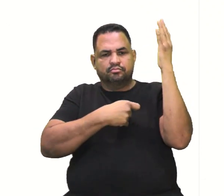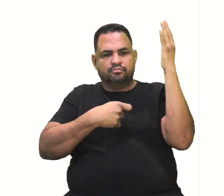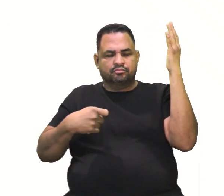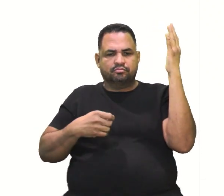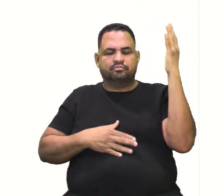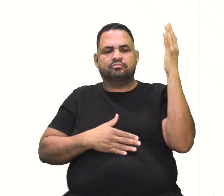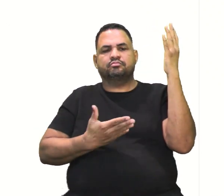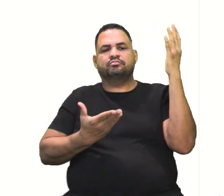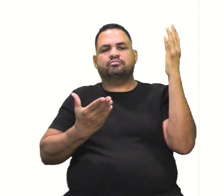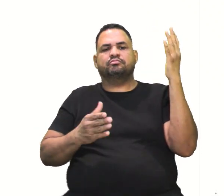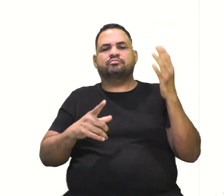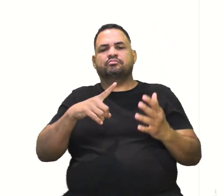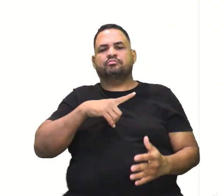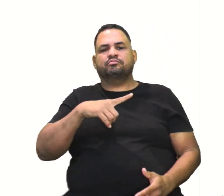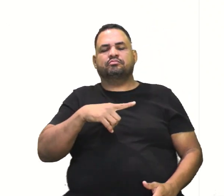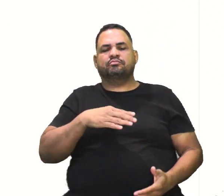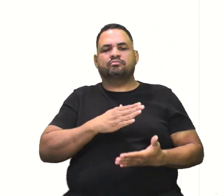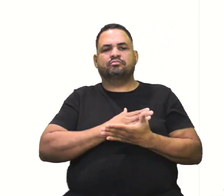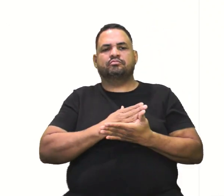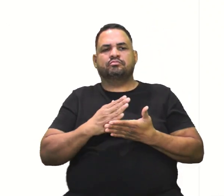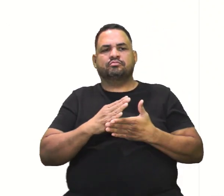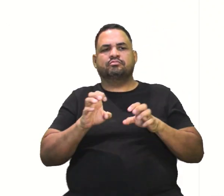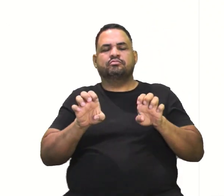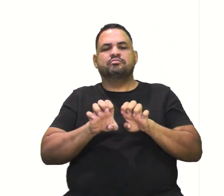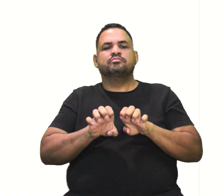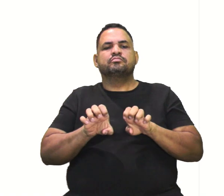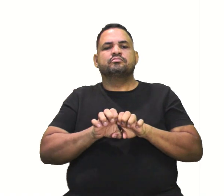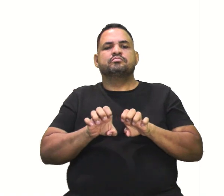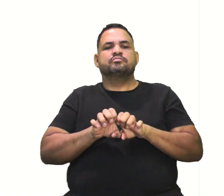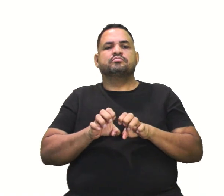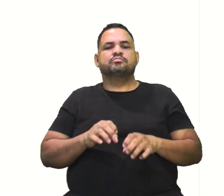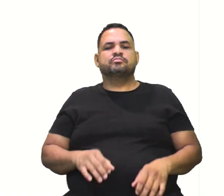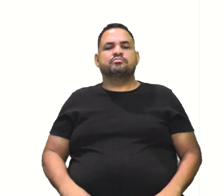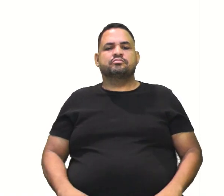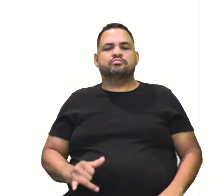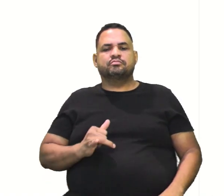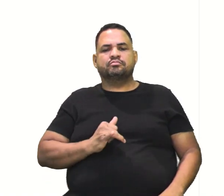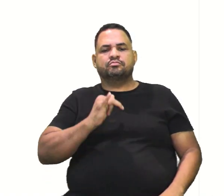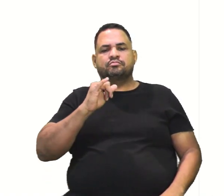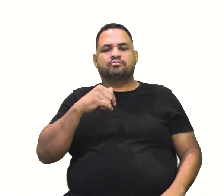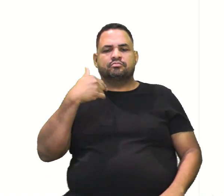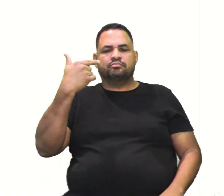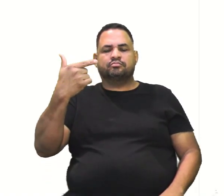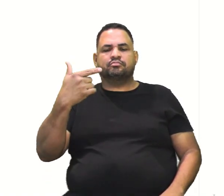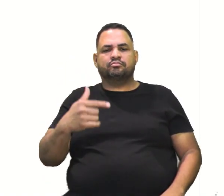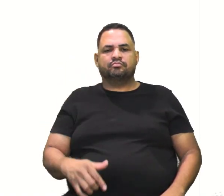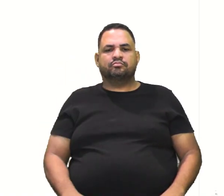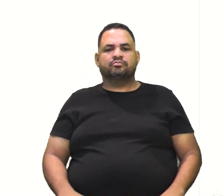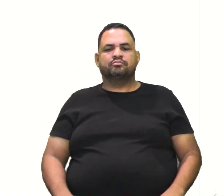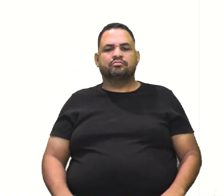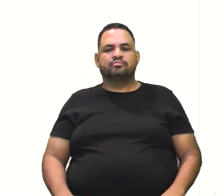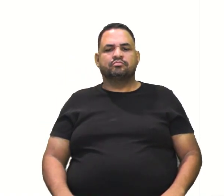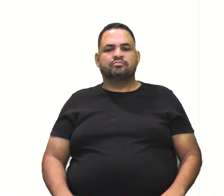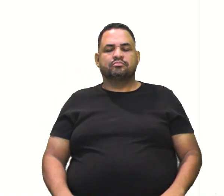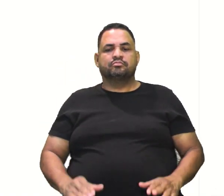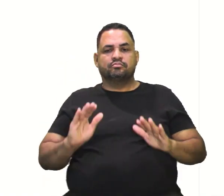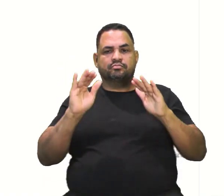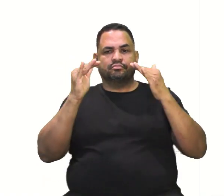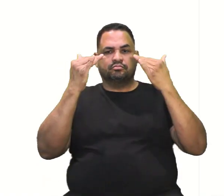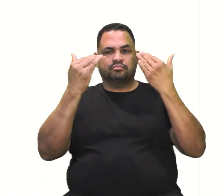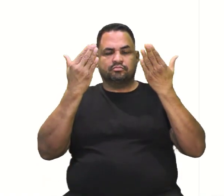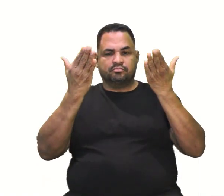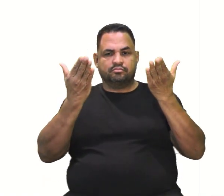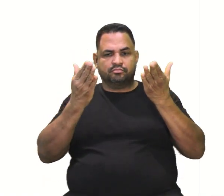casos aqui, nós vamos começar a nossa equação com o y ao quadrado. Então, fiquem